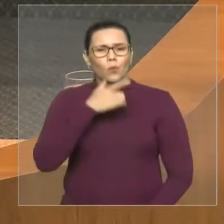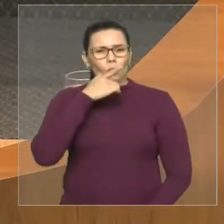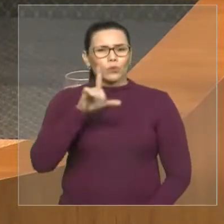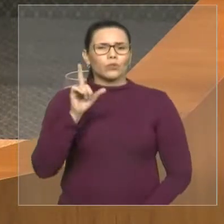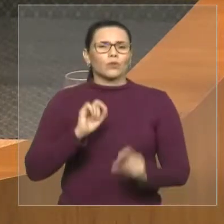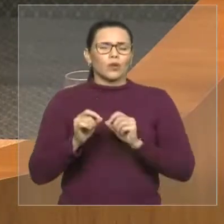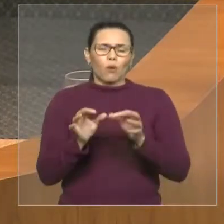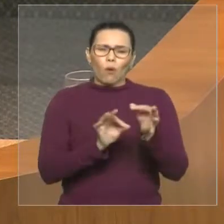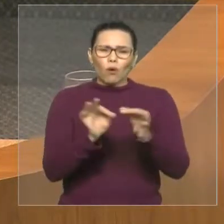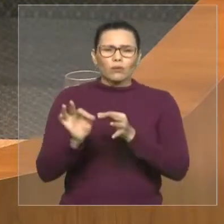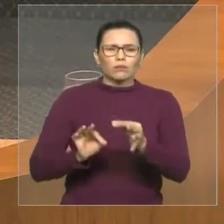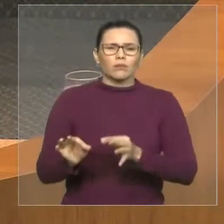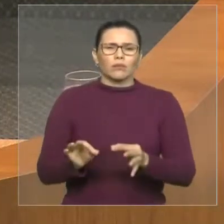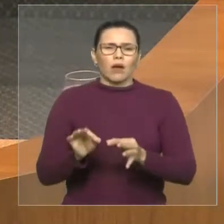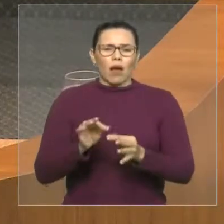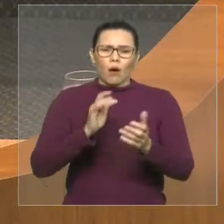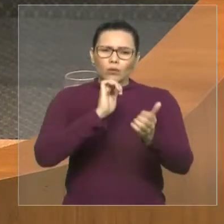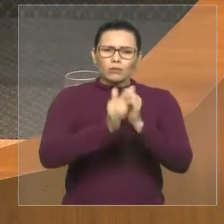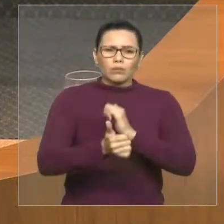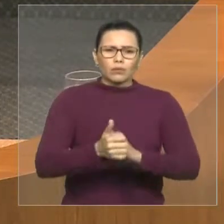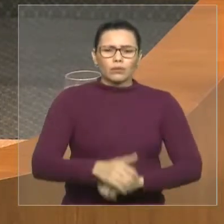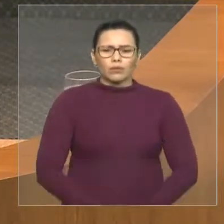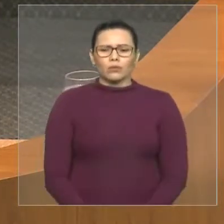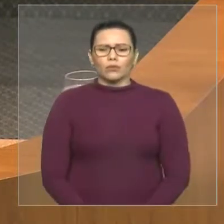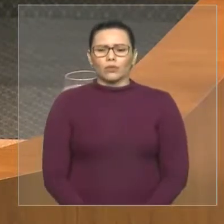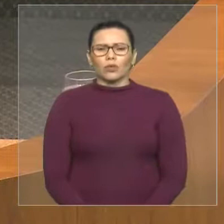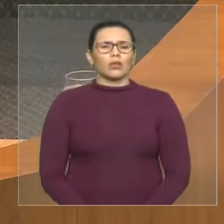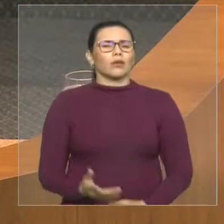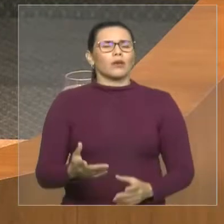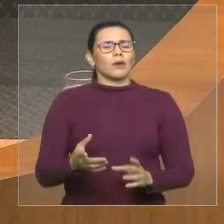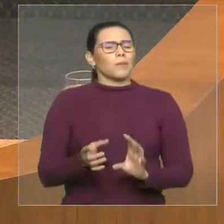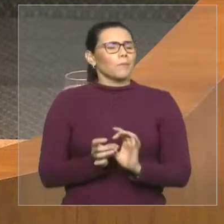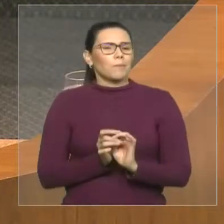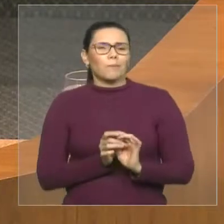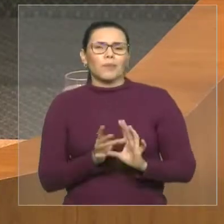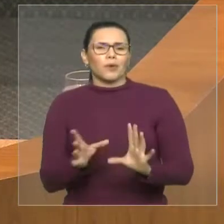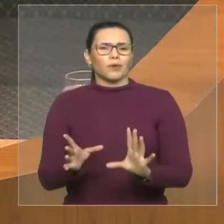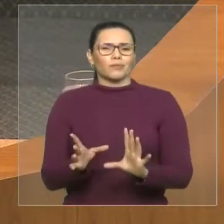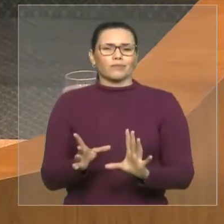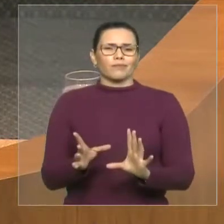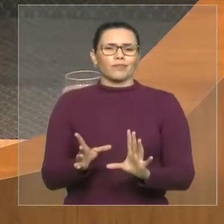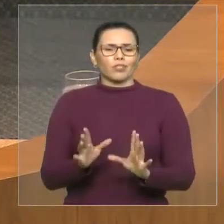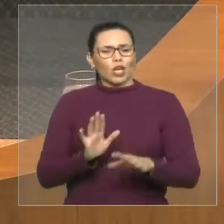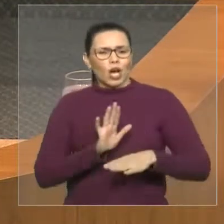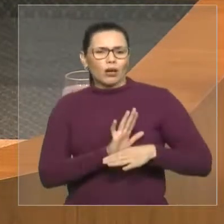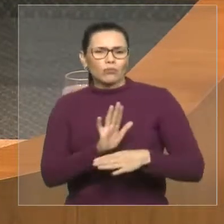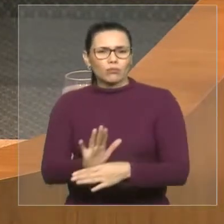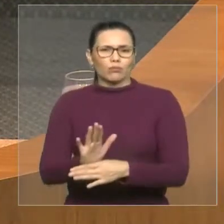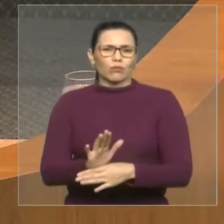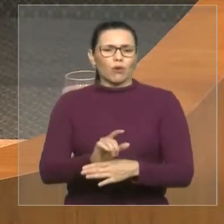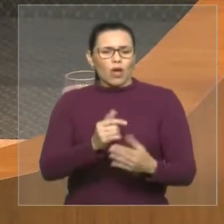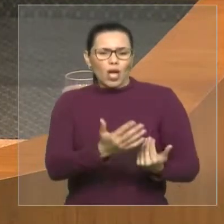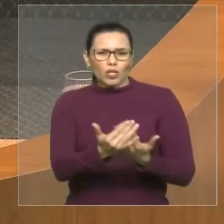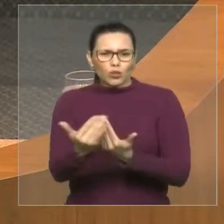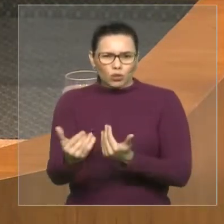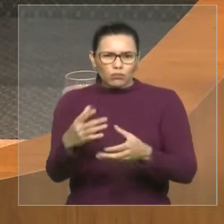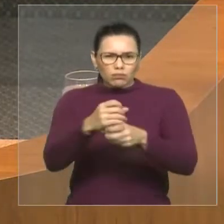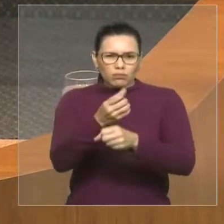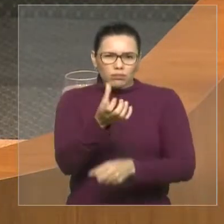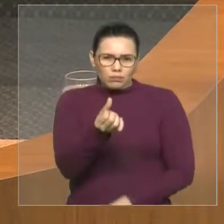permitiu a todos esses jovens a realização de um sonho, que é colocar todo o seu talento à